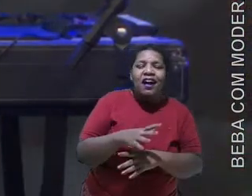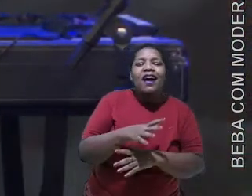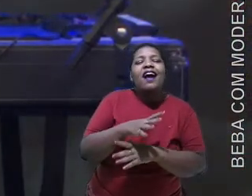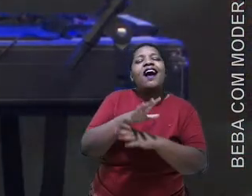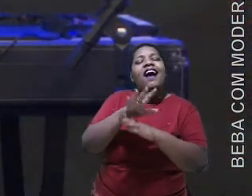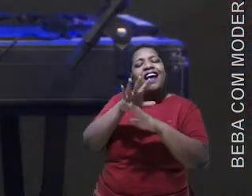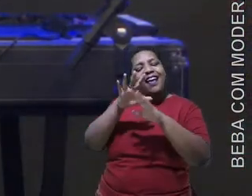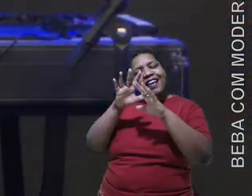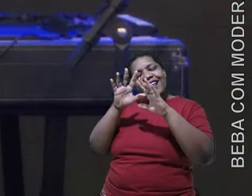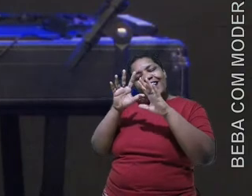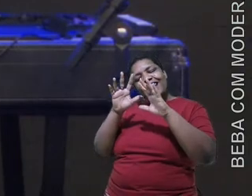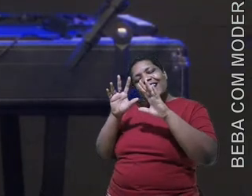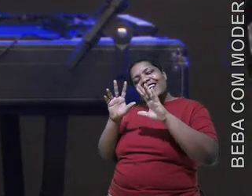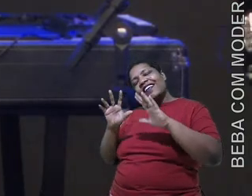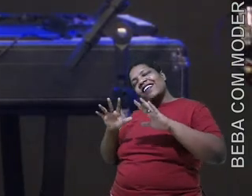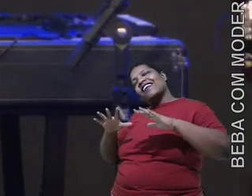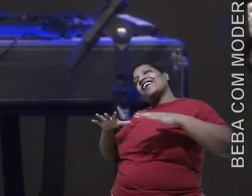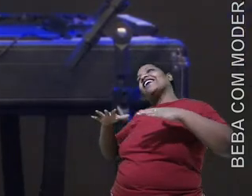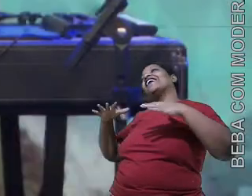tá